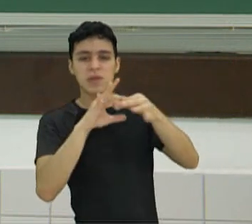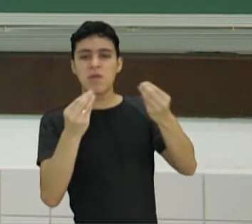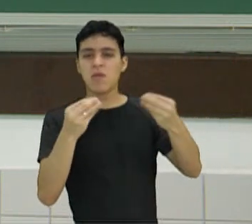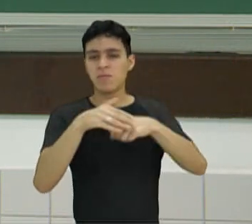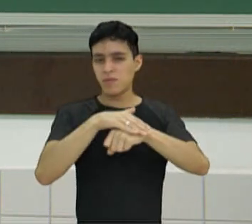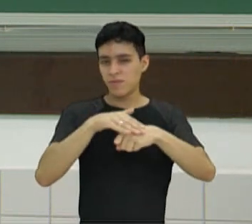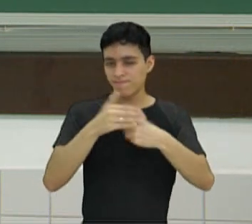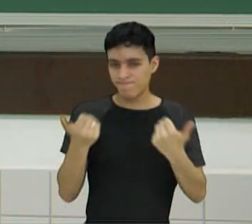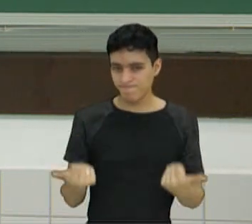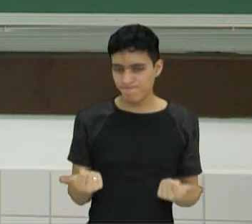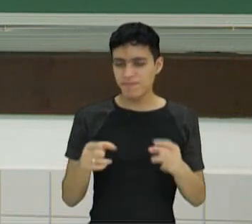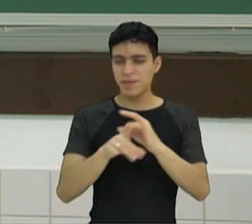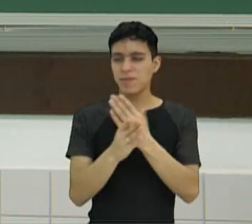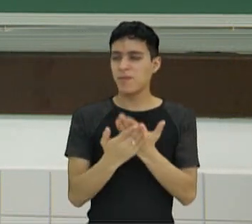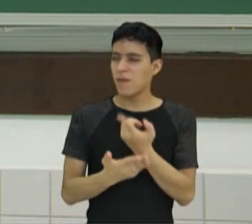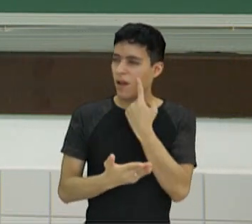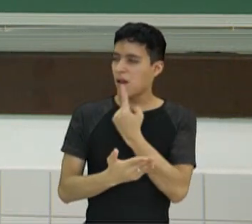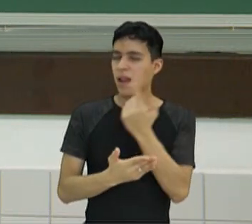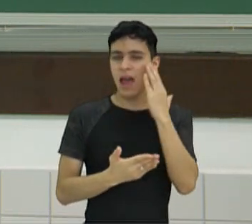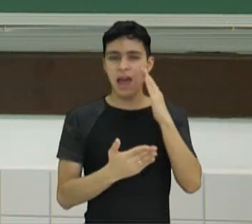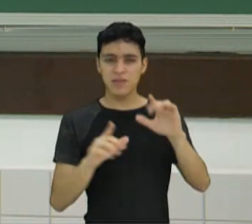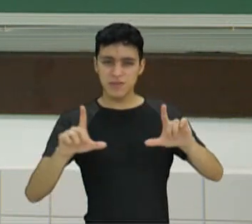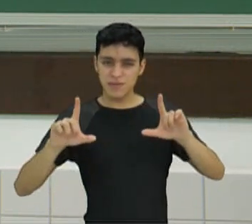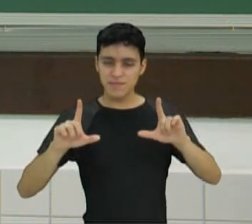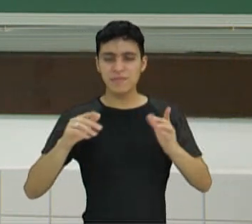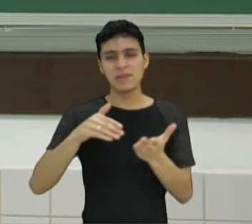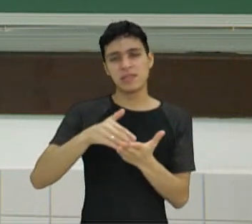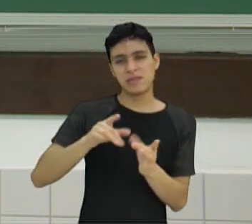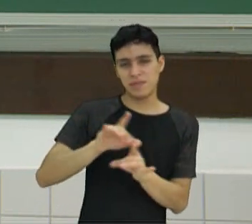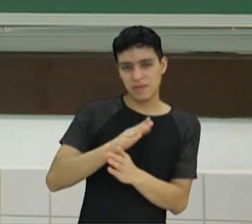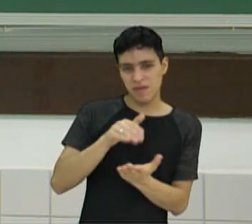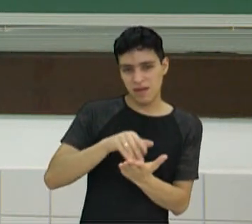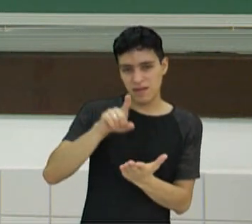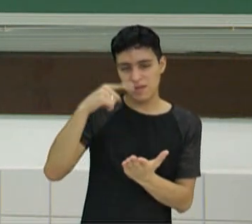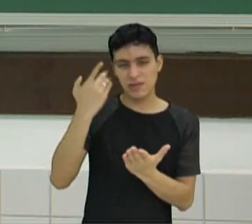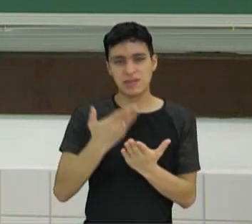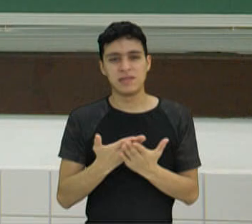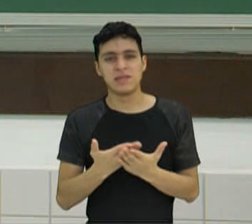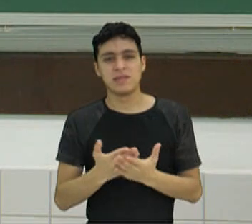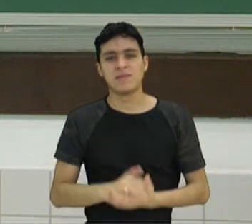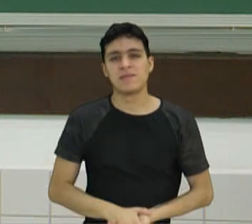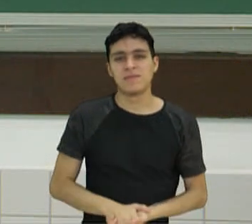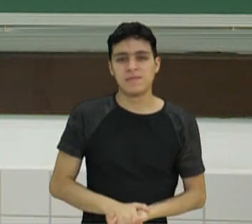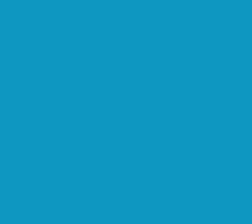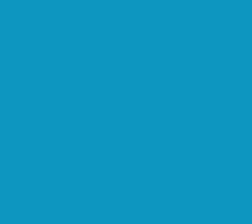tela azul aqui para vocês. Eu paro por aqui. Bye, bye and see you next class.